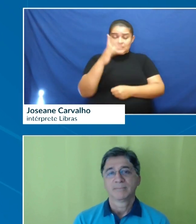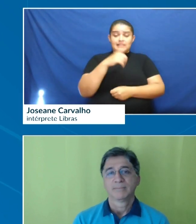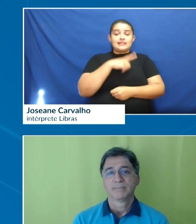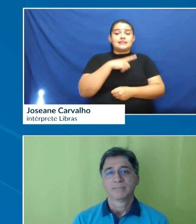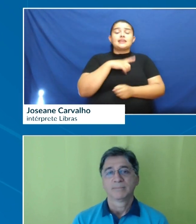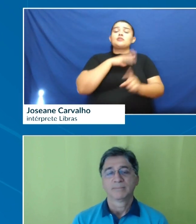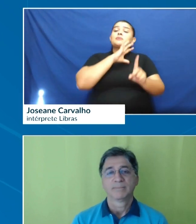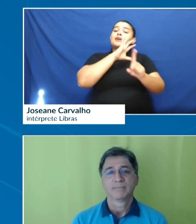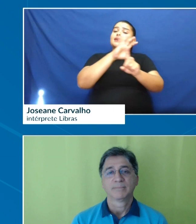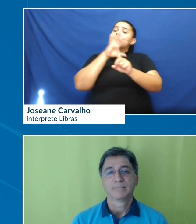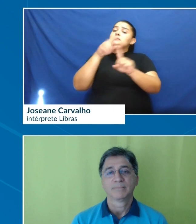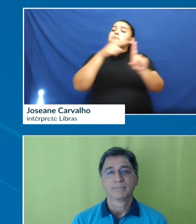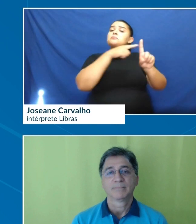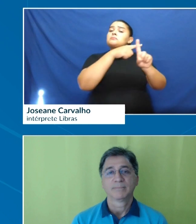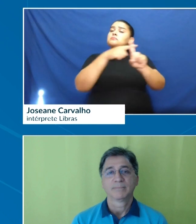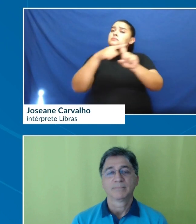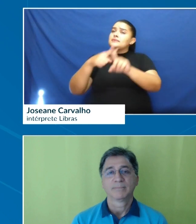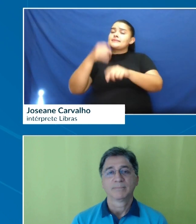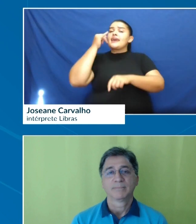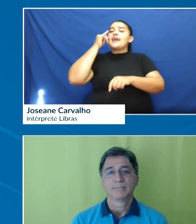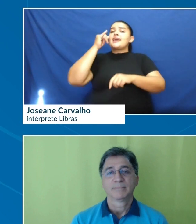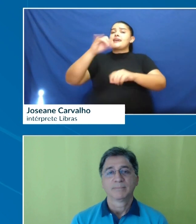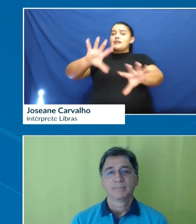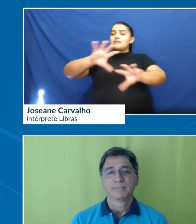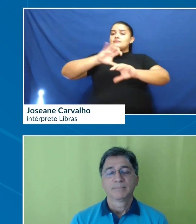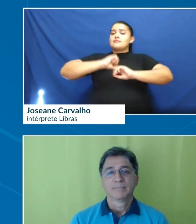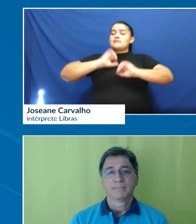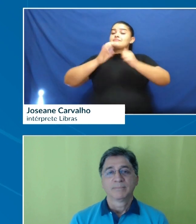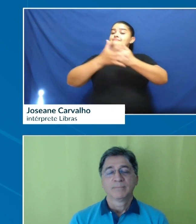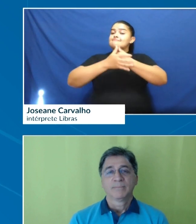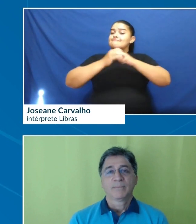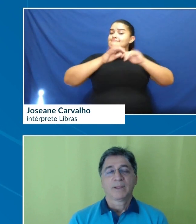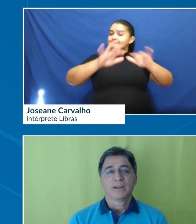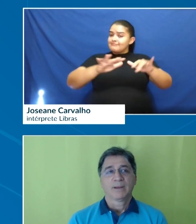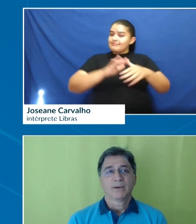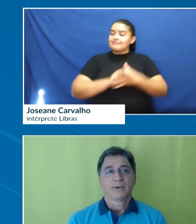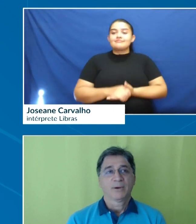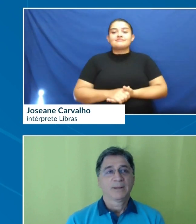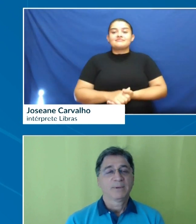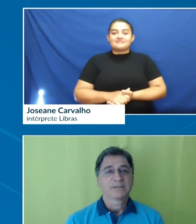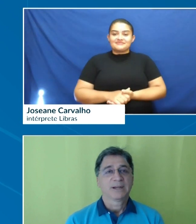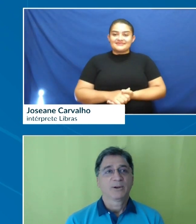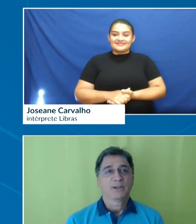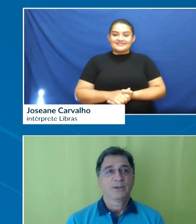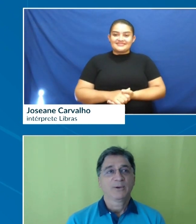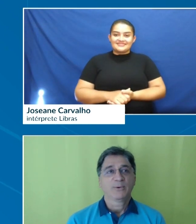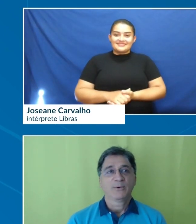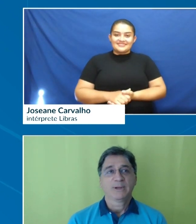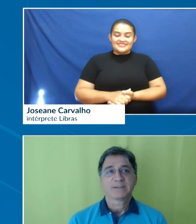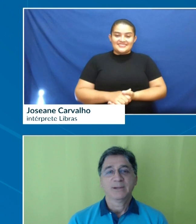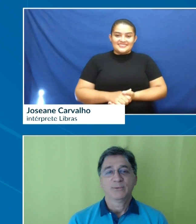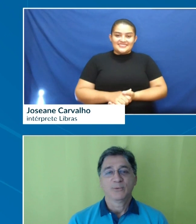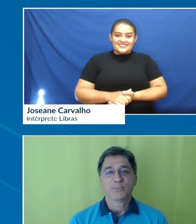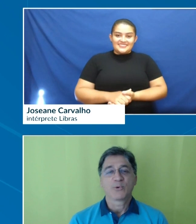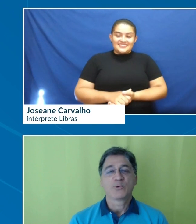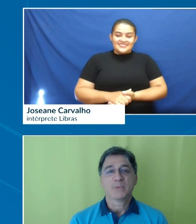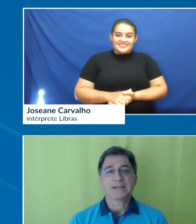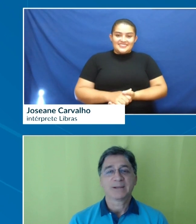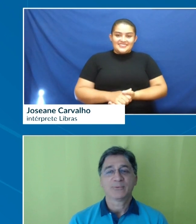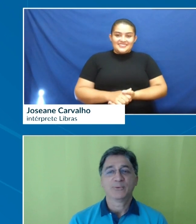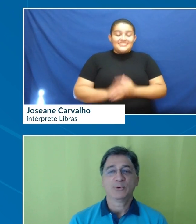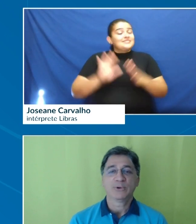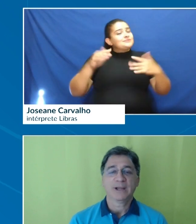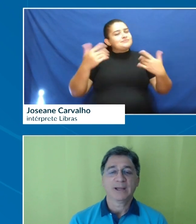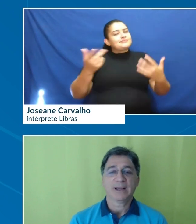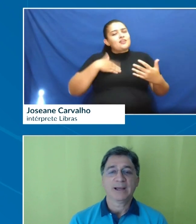contribuiu com o combate ao novo coronavírus? Olha, Marcelo, eu vou um pouco